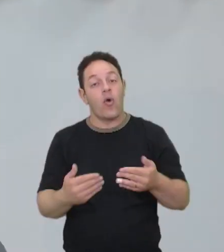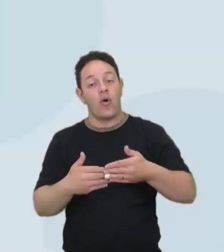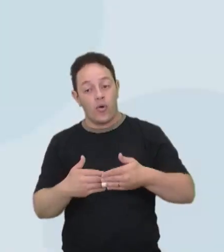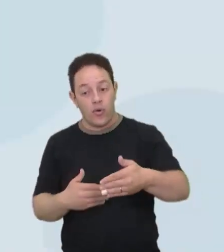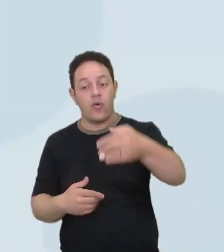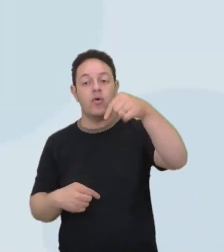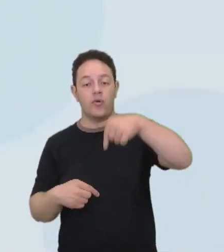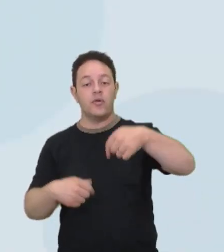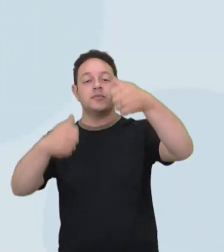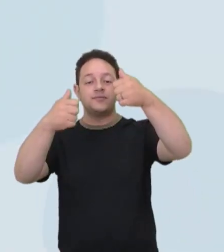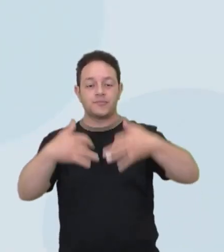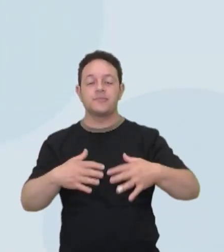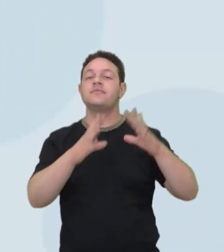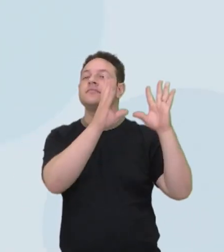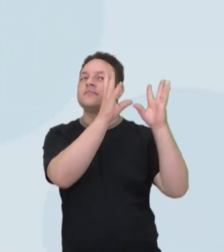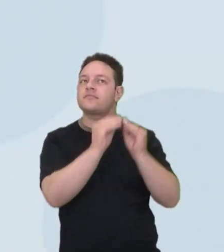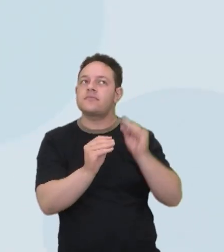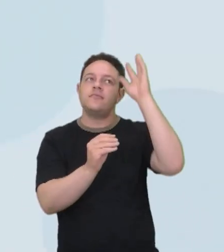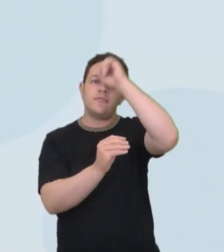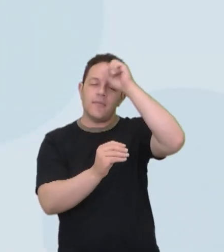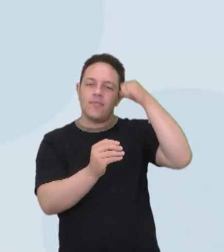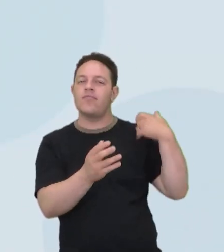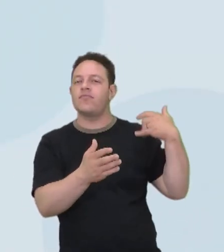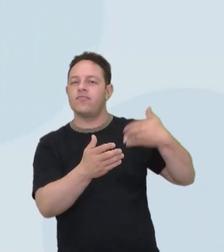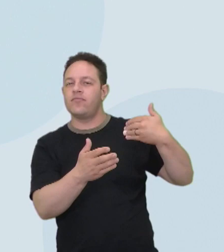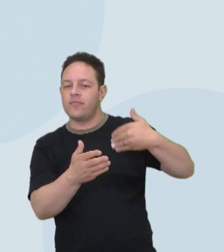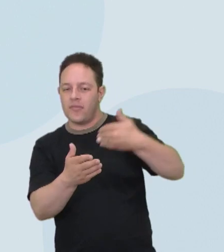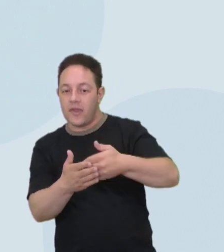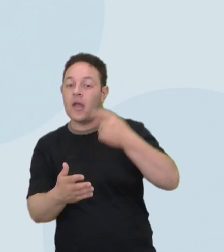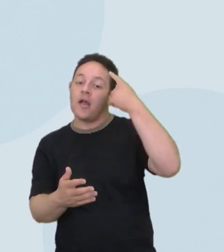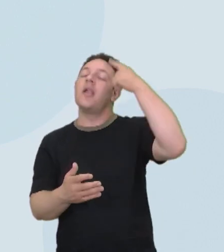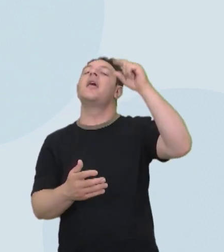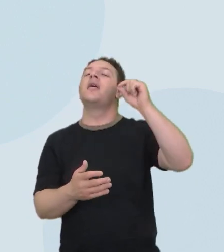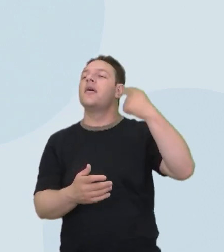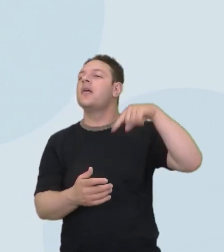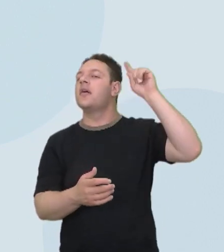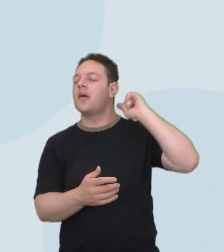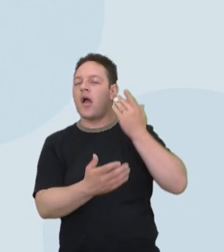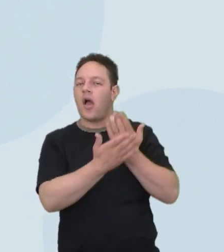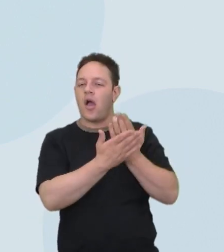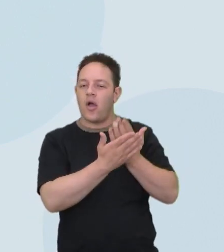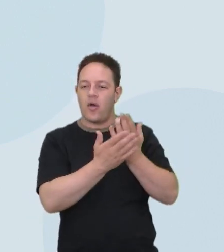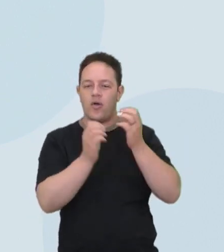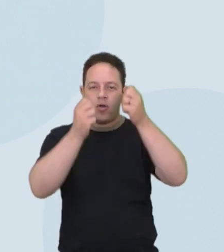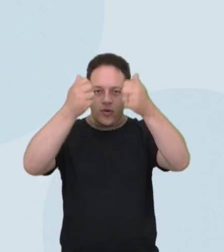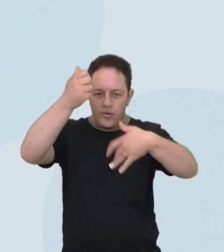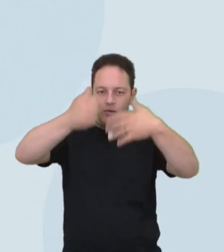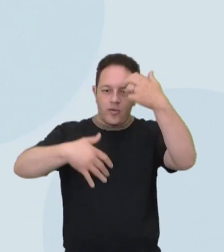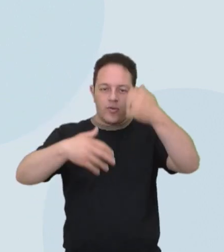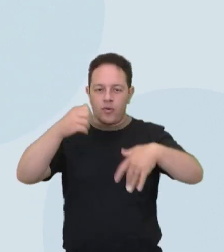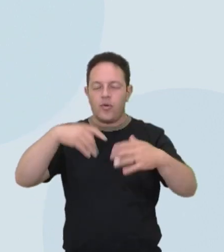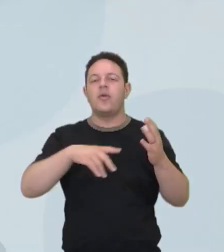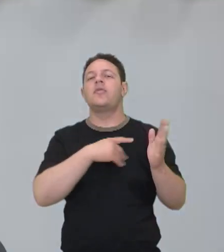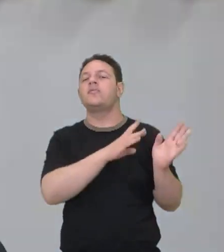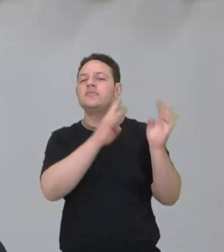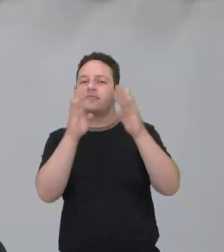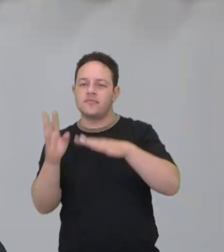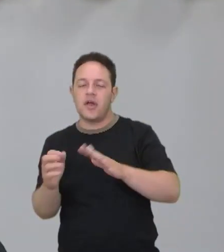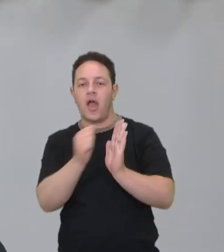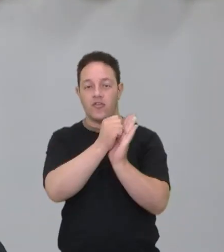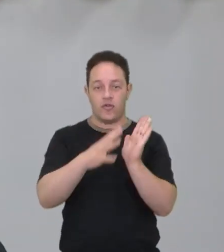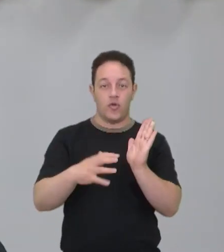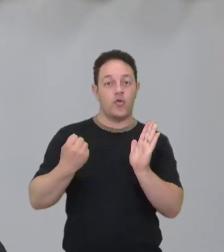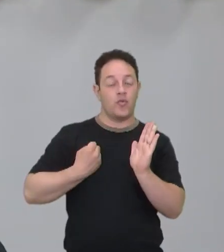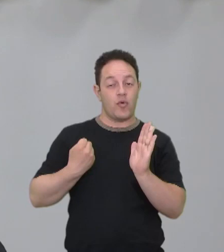os nossos conhecimentos, retomando o que a gente viu nas nossas últimas aulas, né, ao longo da nossa atividade